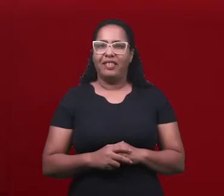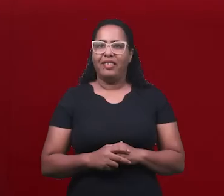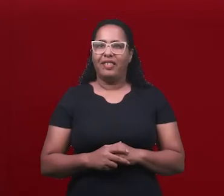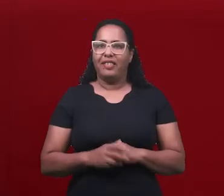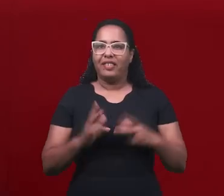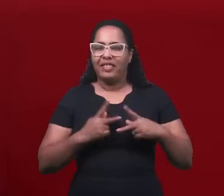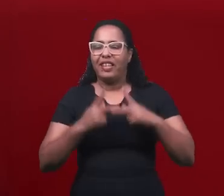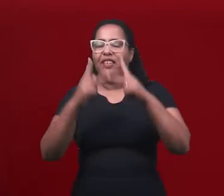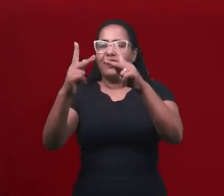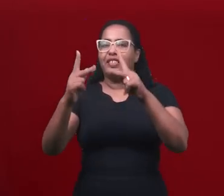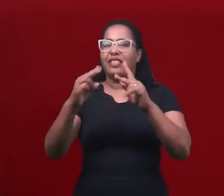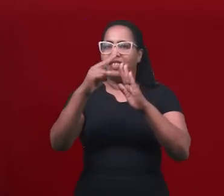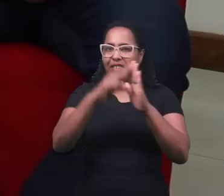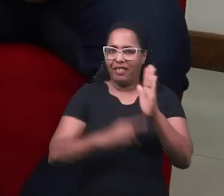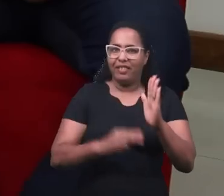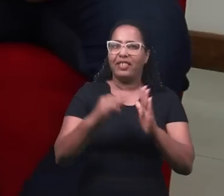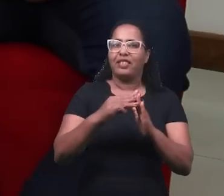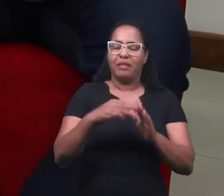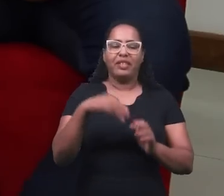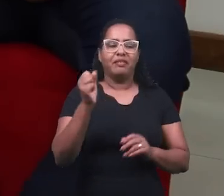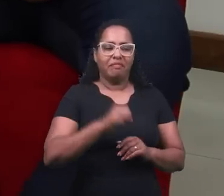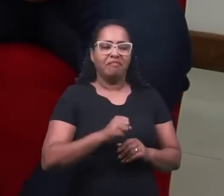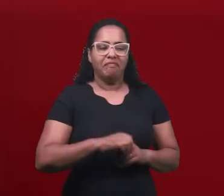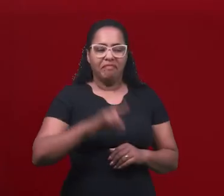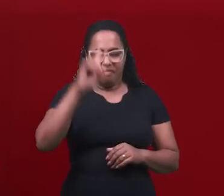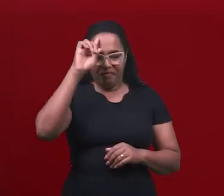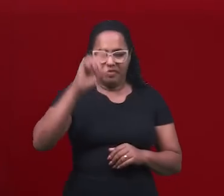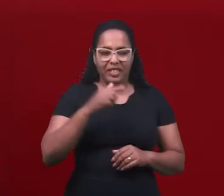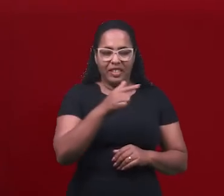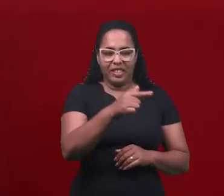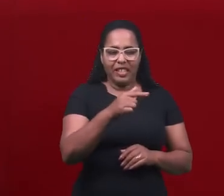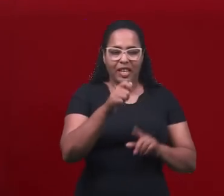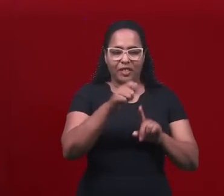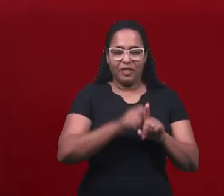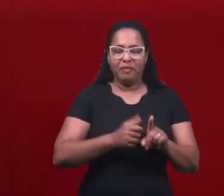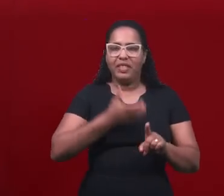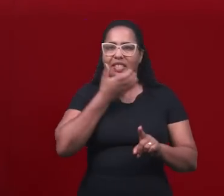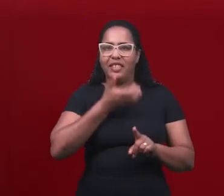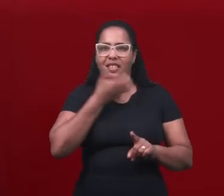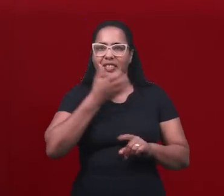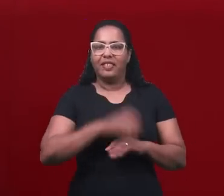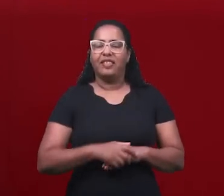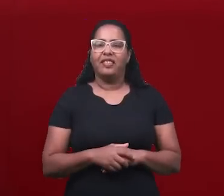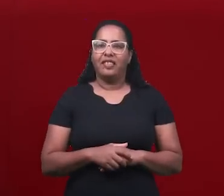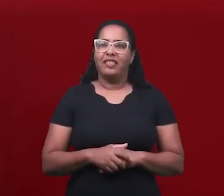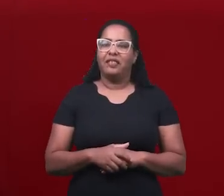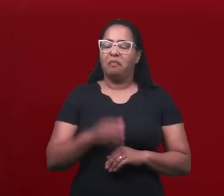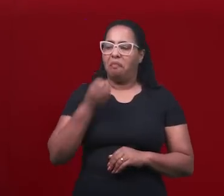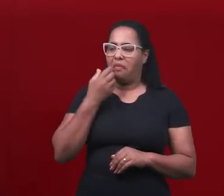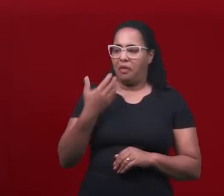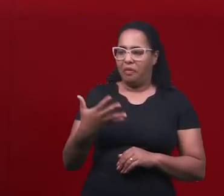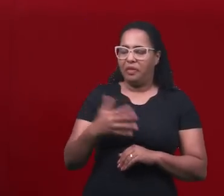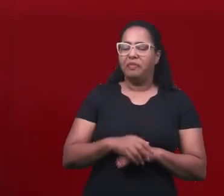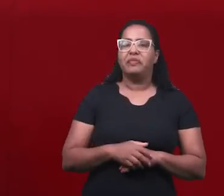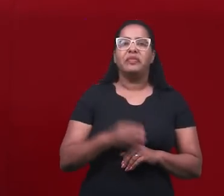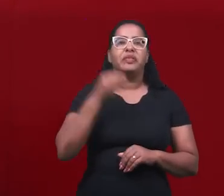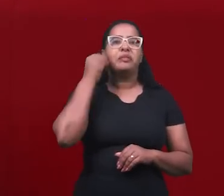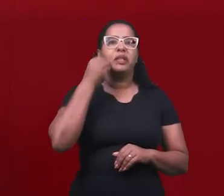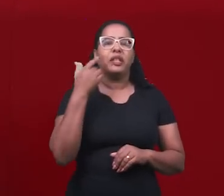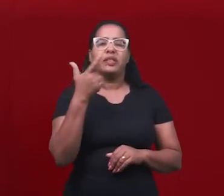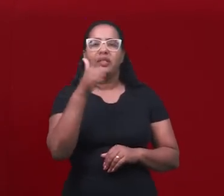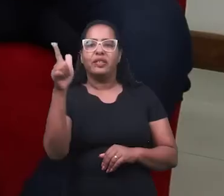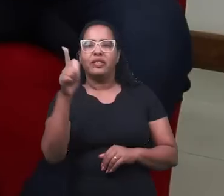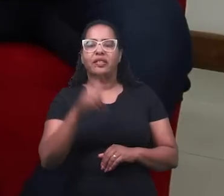bom. Tá indo para Nova Zelândia também? 7 de dezembro. Muito bem, que coisa boa. Bom, mais